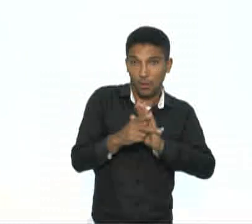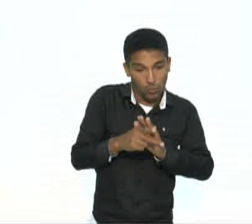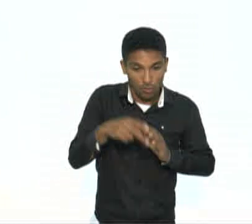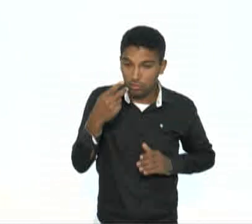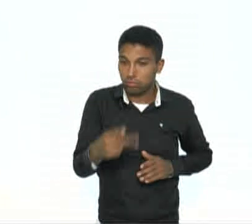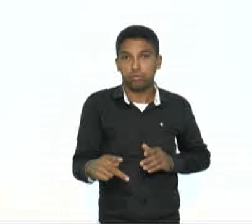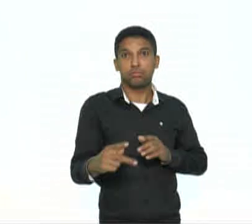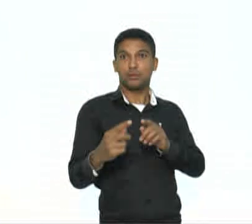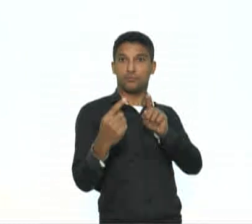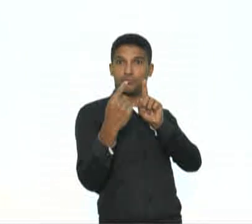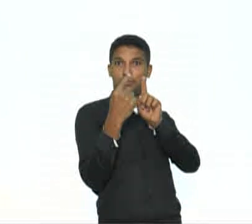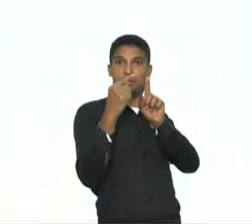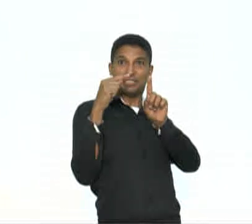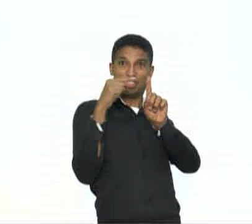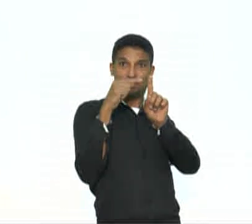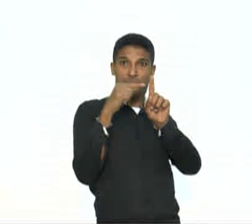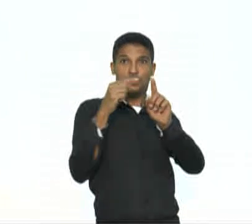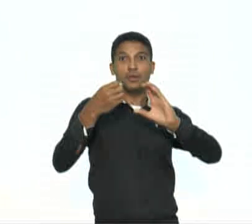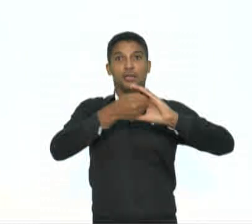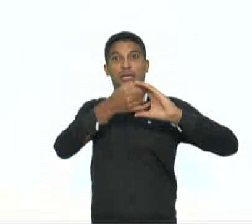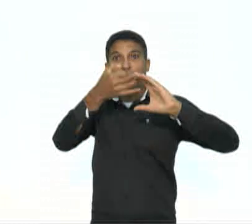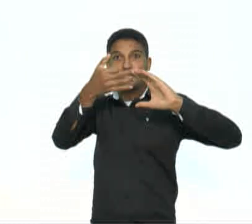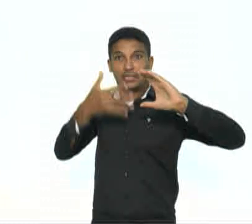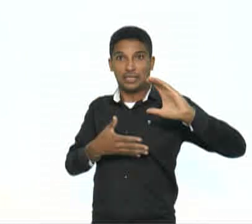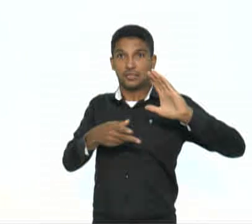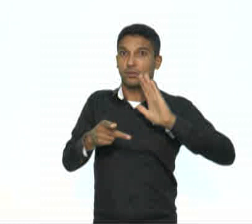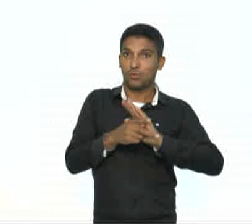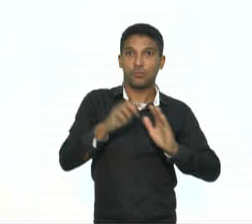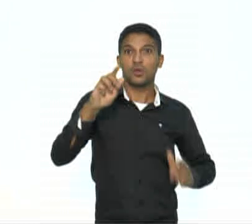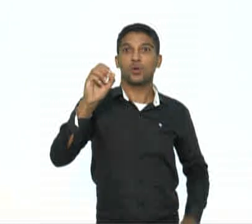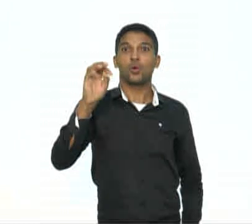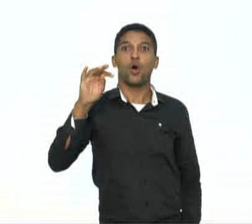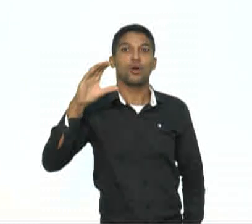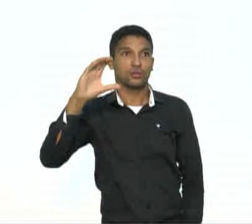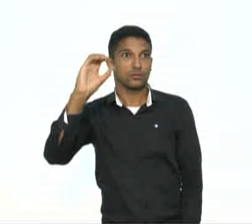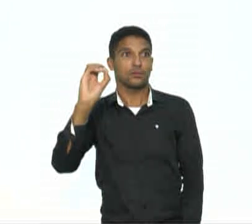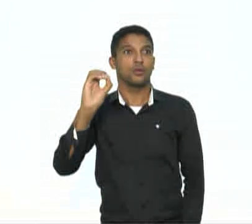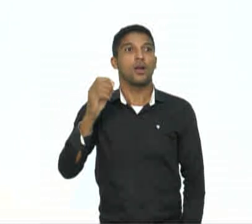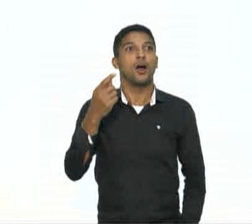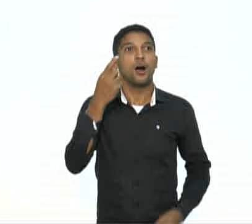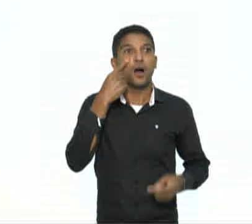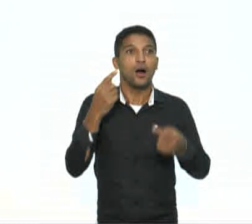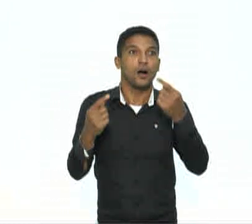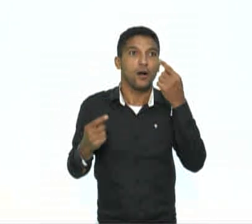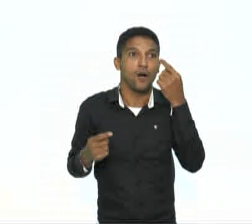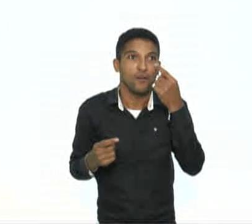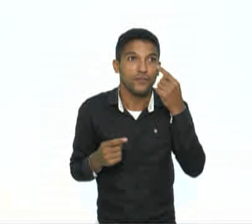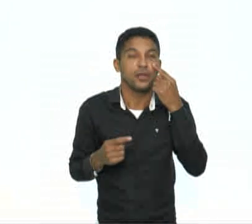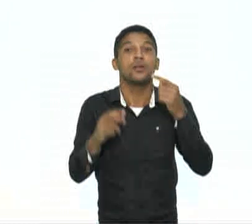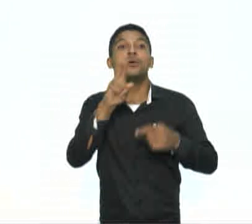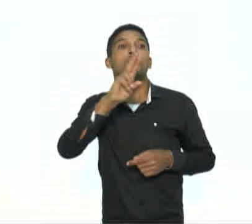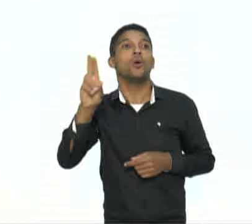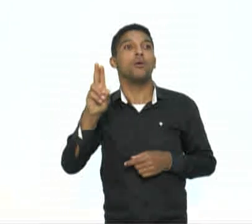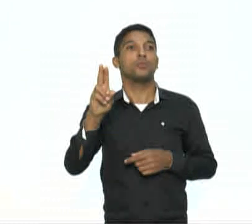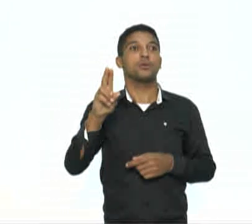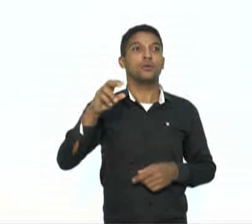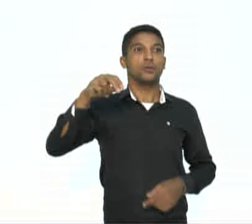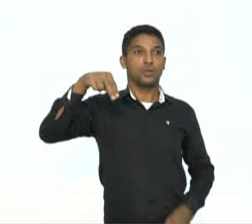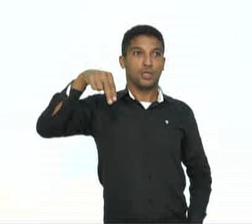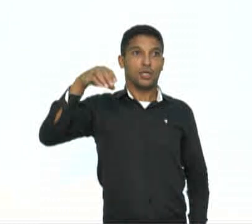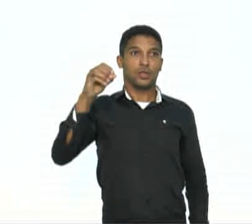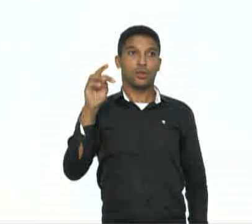gótico. A fachada de Chartres, a Notre-Dame em Paris, a de Remis, a Notre-Dame de Amenis e a Catedral